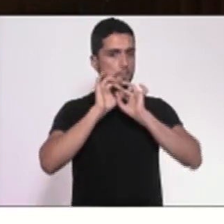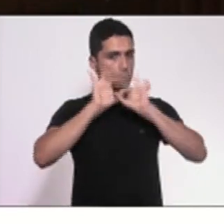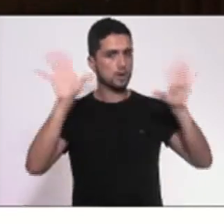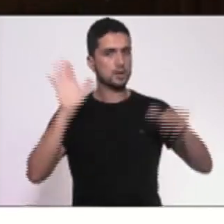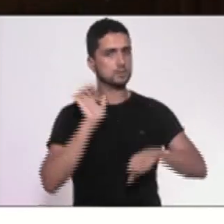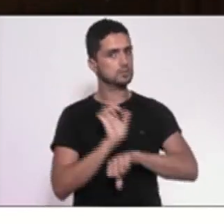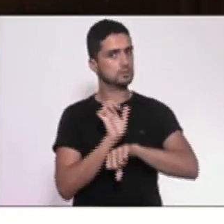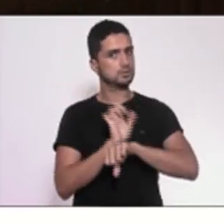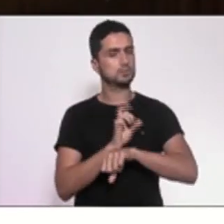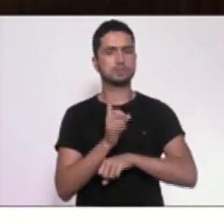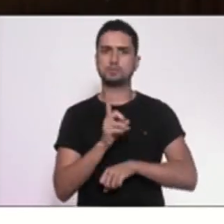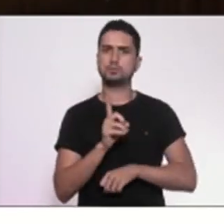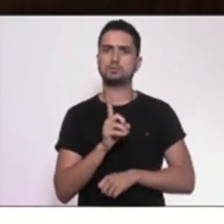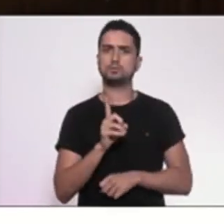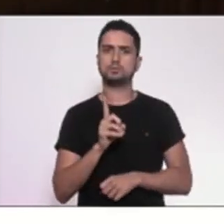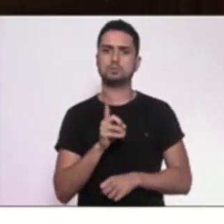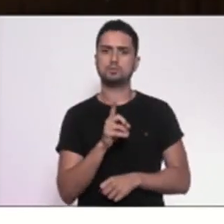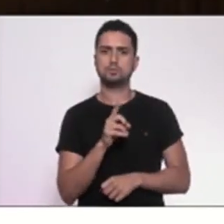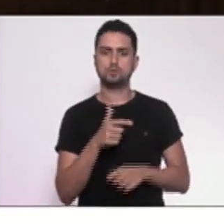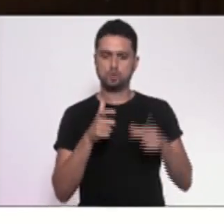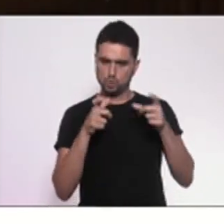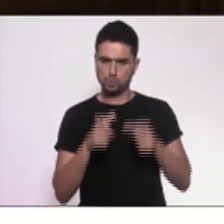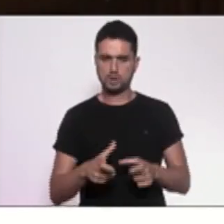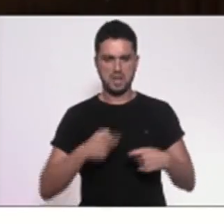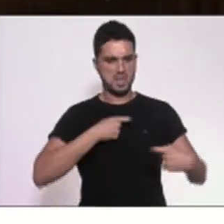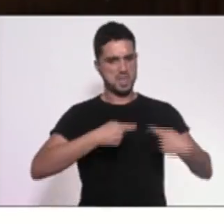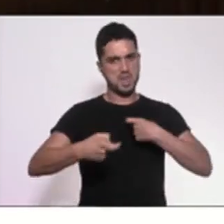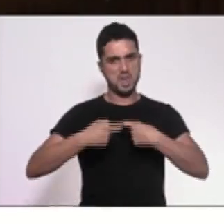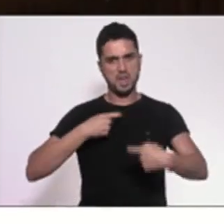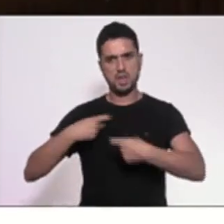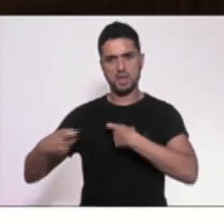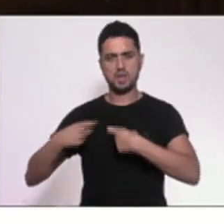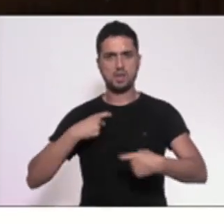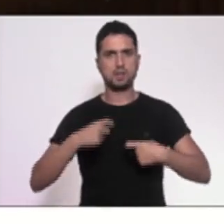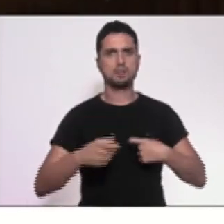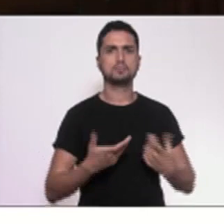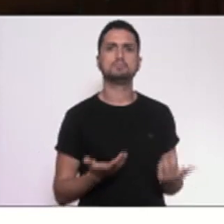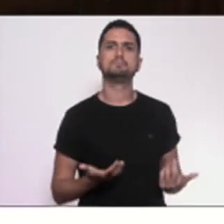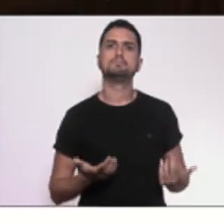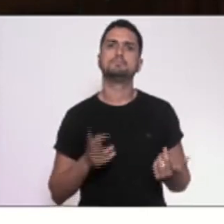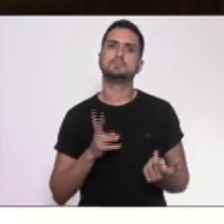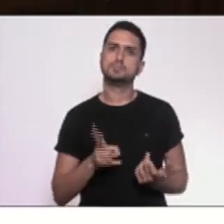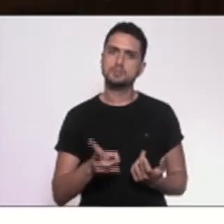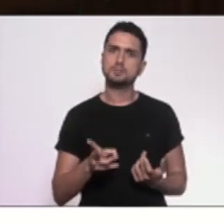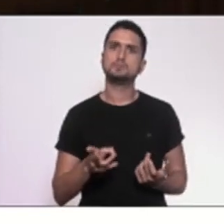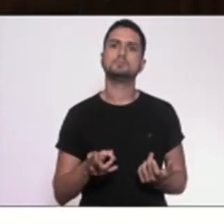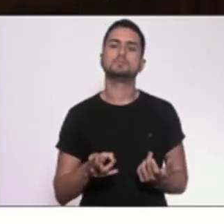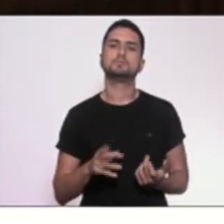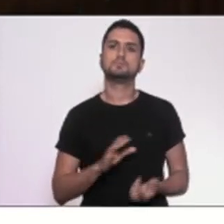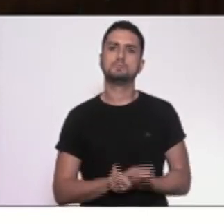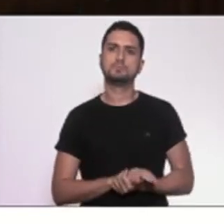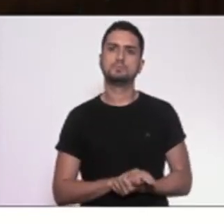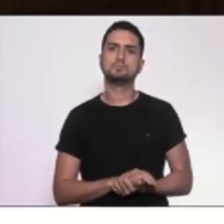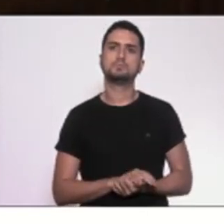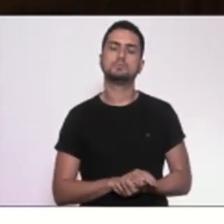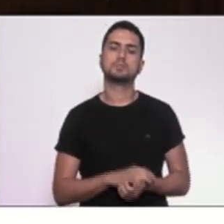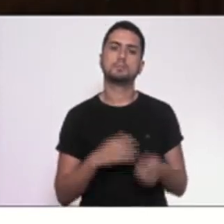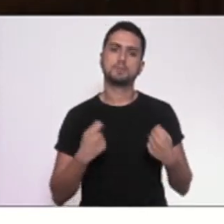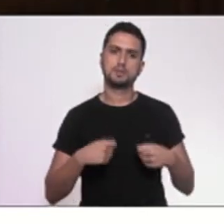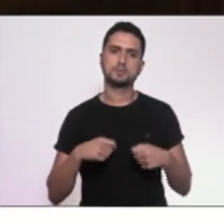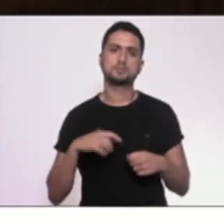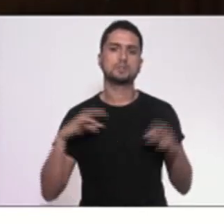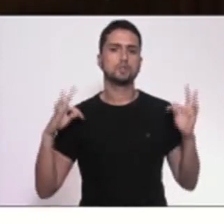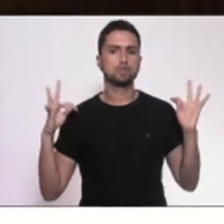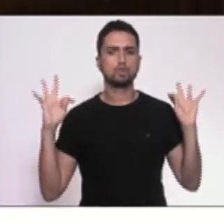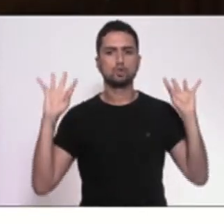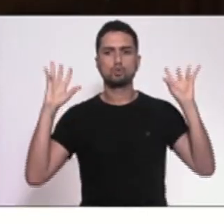uma terra de guerra e de barbárie permanentes. É fundamental que todos e todas que